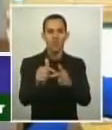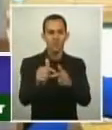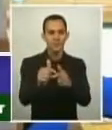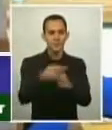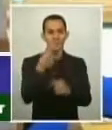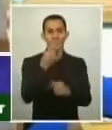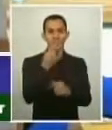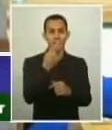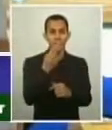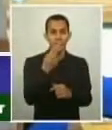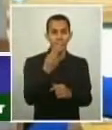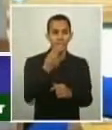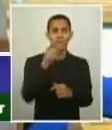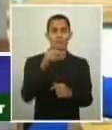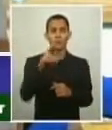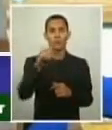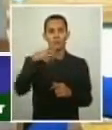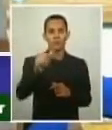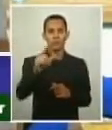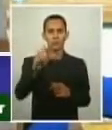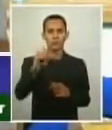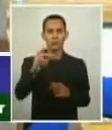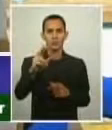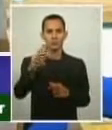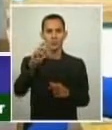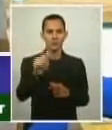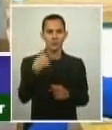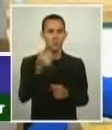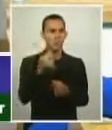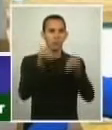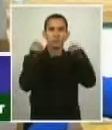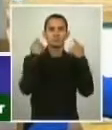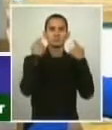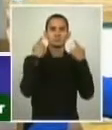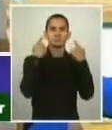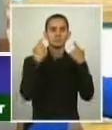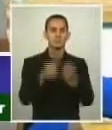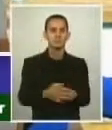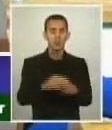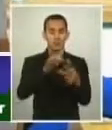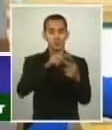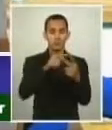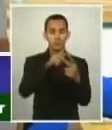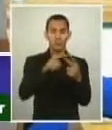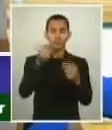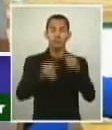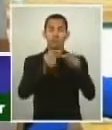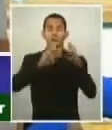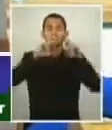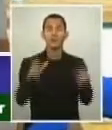nós falamos Roma locuta nós não escuta e a São duas posições